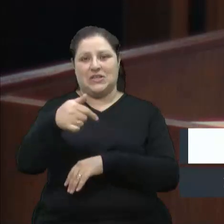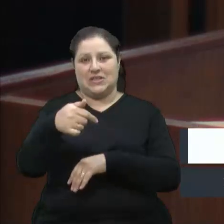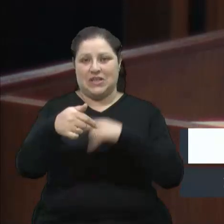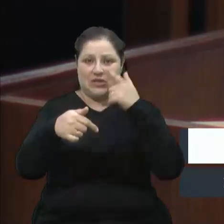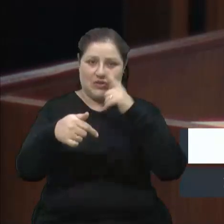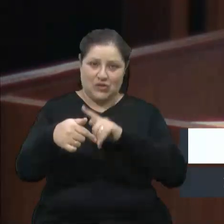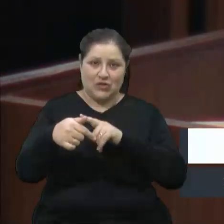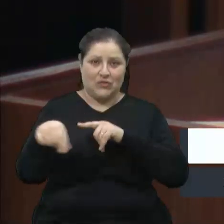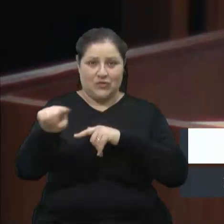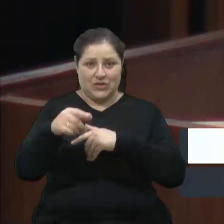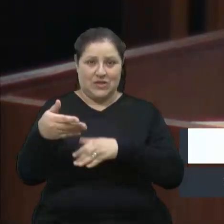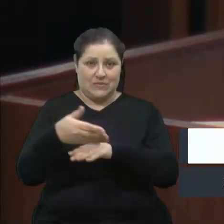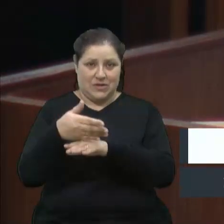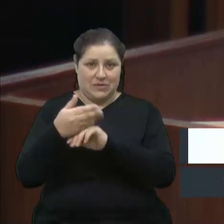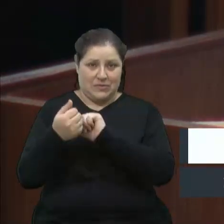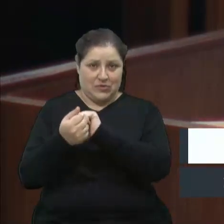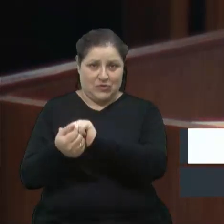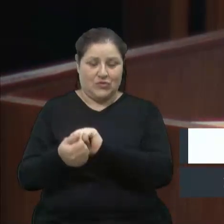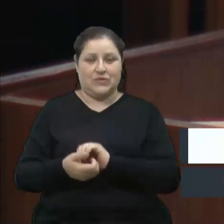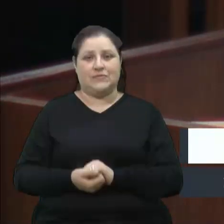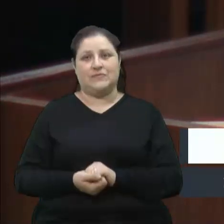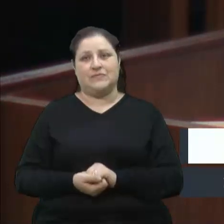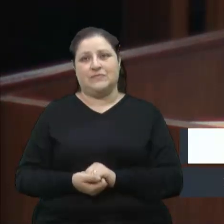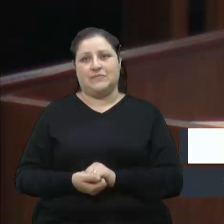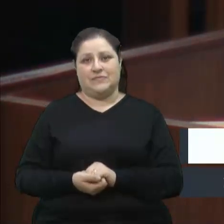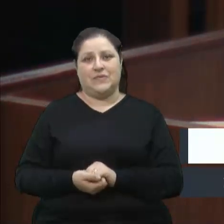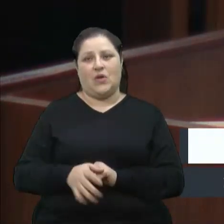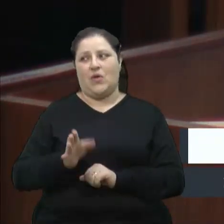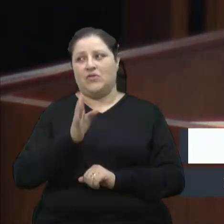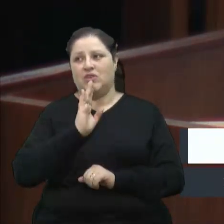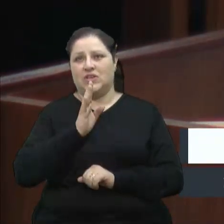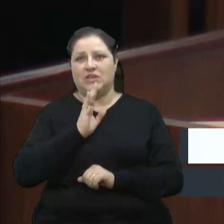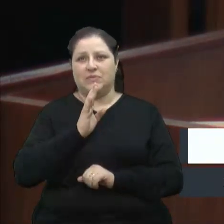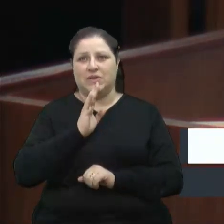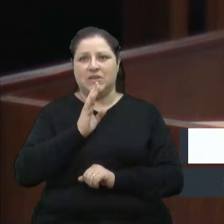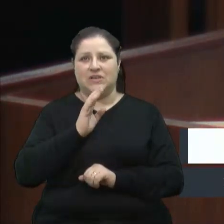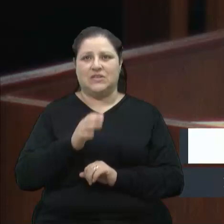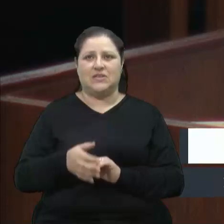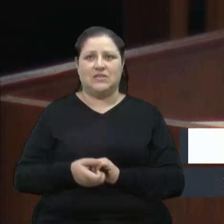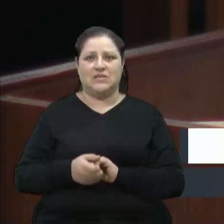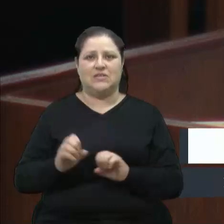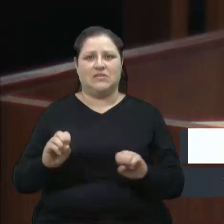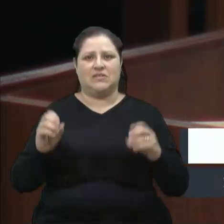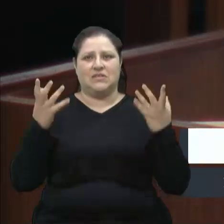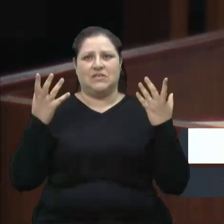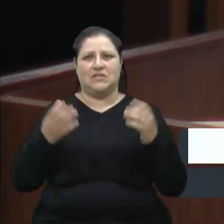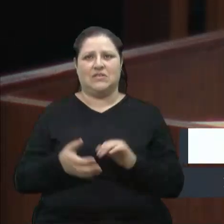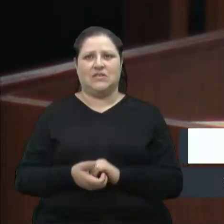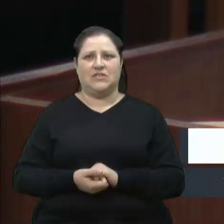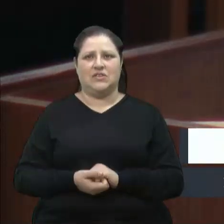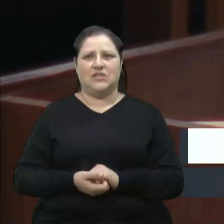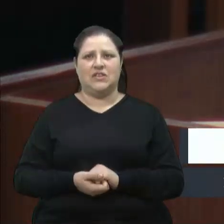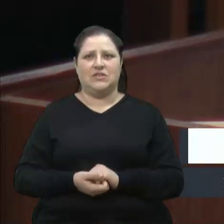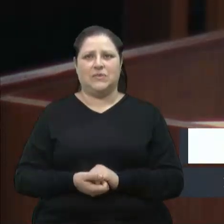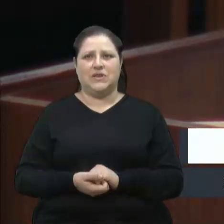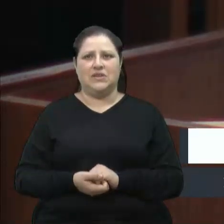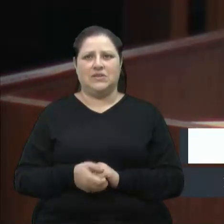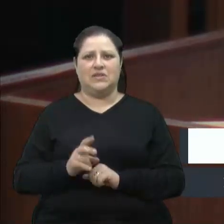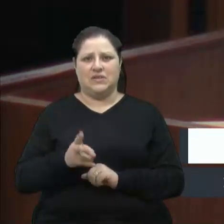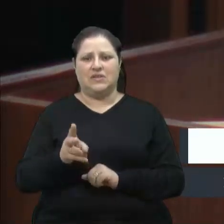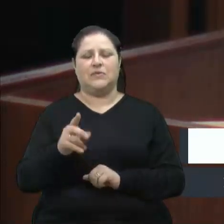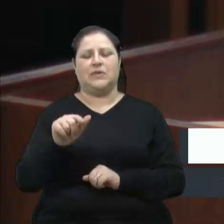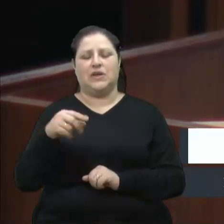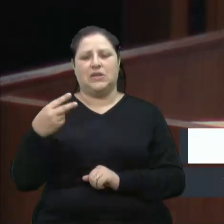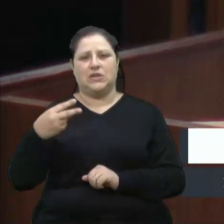estão lá com a gente, para conhecer, para festejar com a gente. A feira acontece sempre no